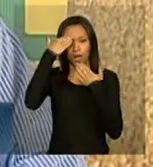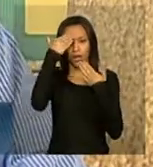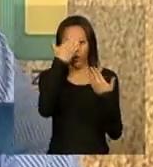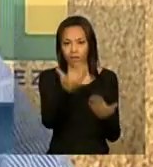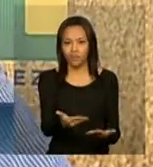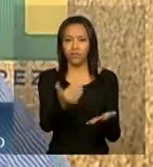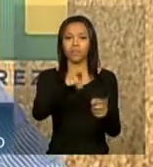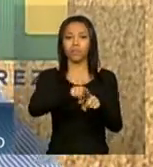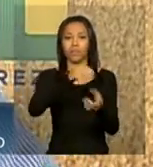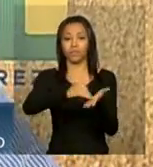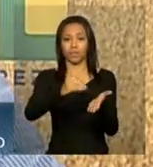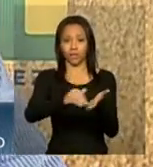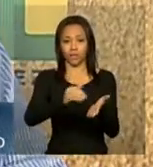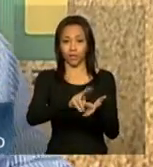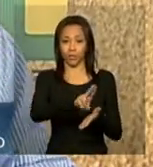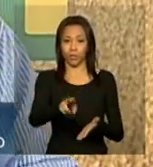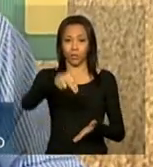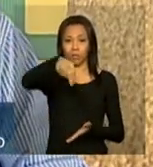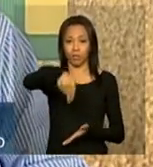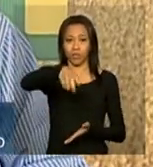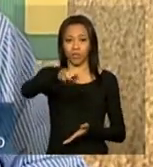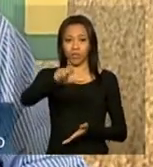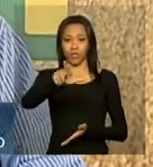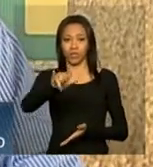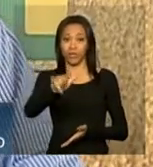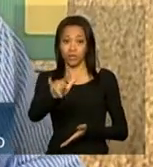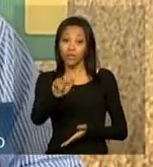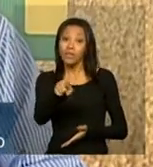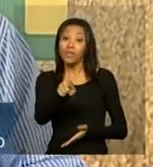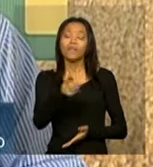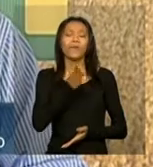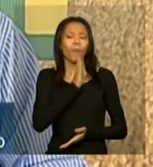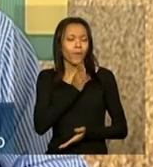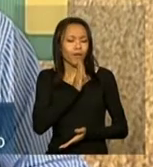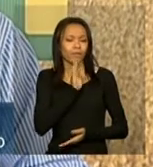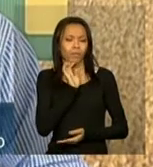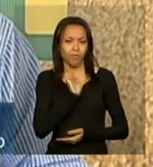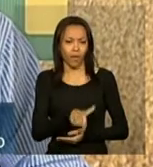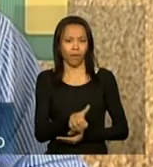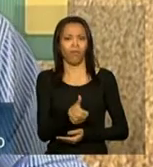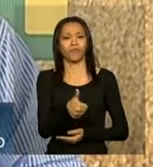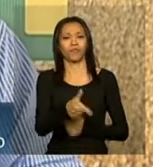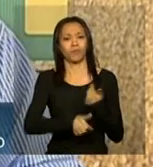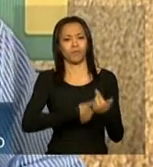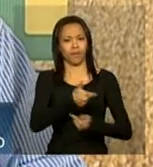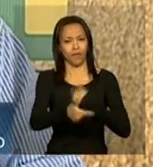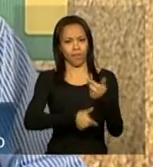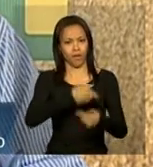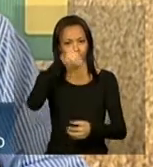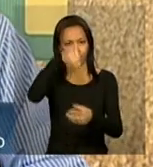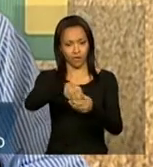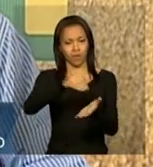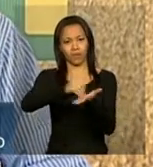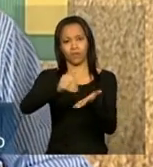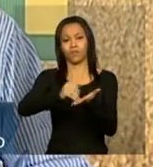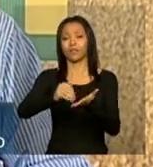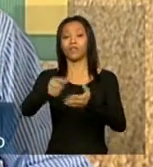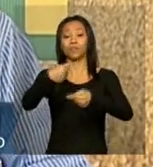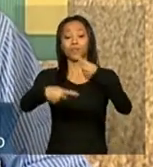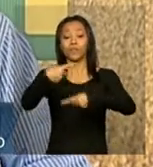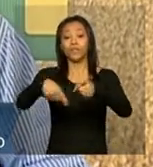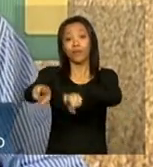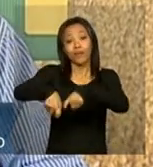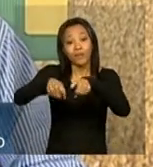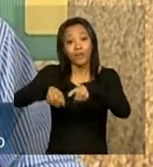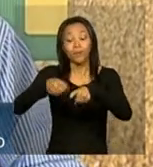e secretário Nelly Geller, que conhece muito bem do que está fazendo lá na Secretaria de Política Agrícola. Tem sido um